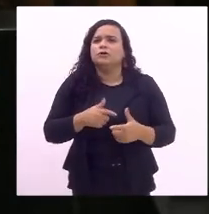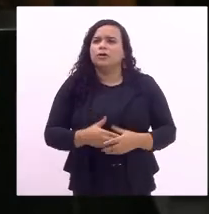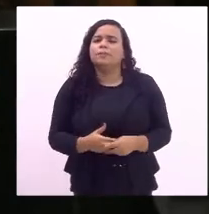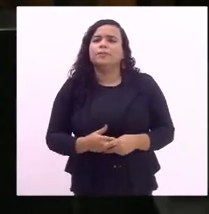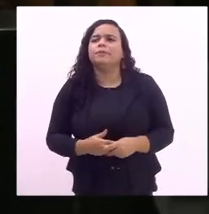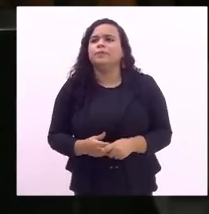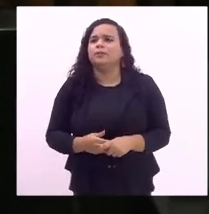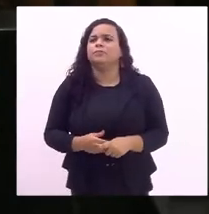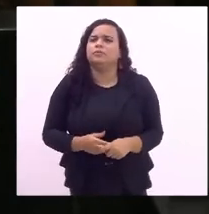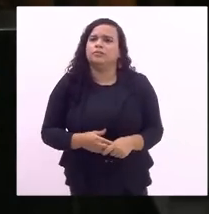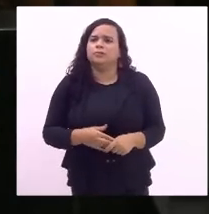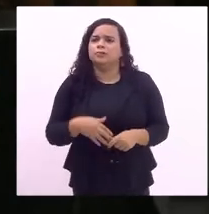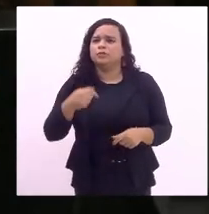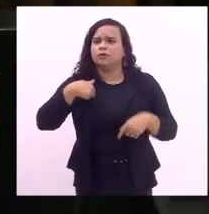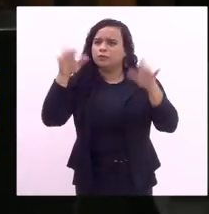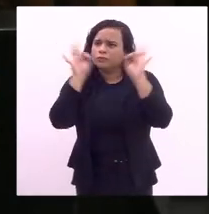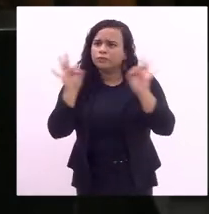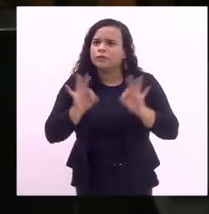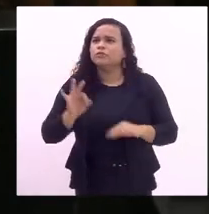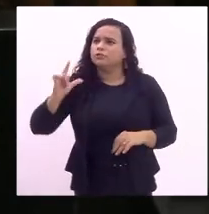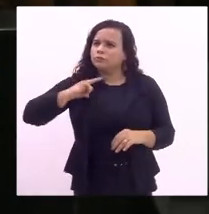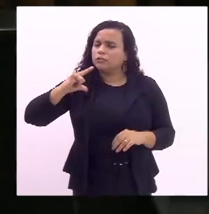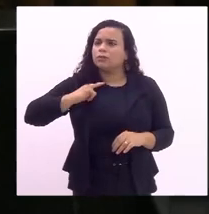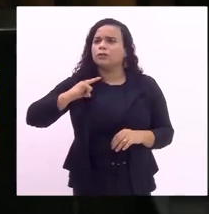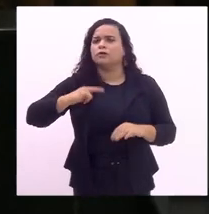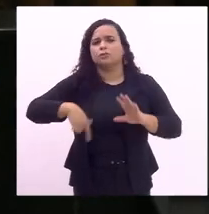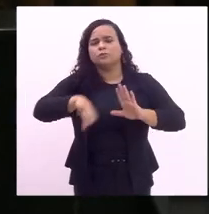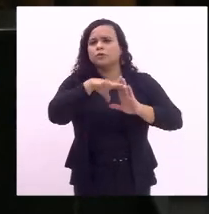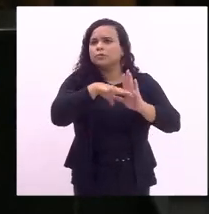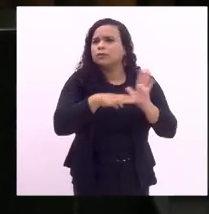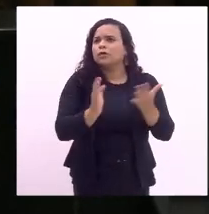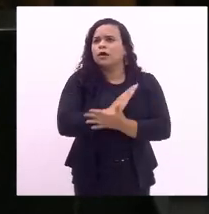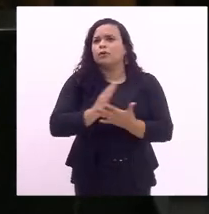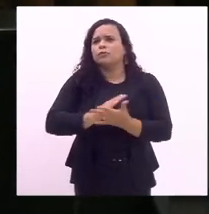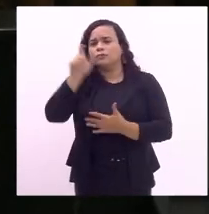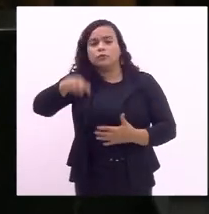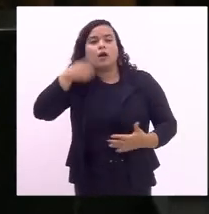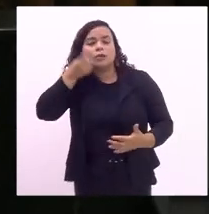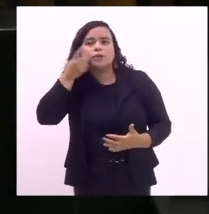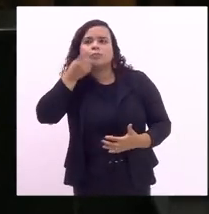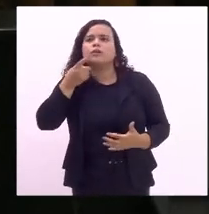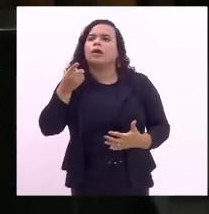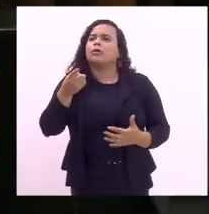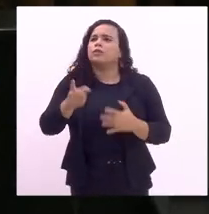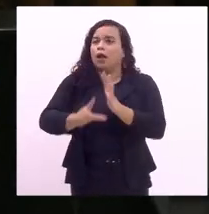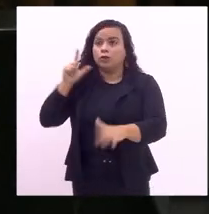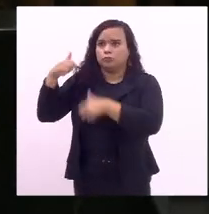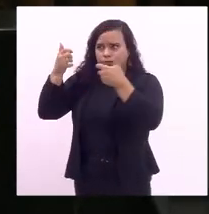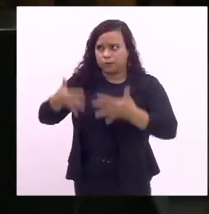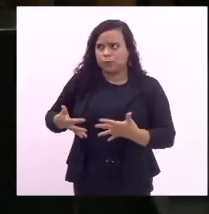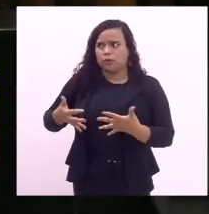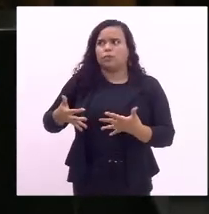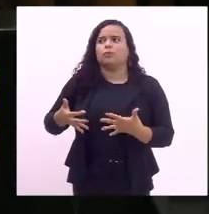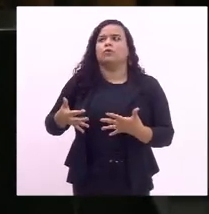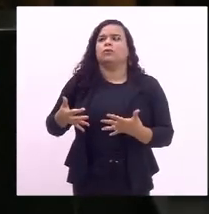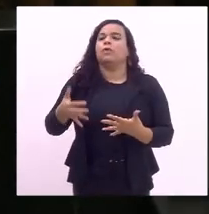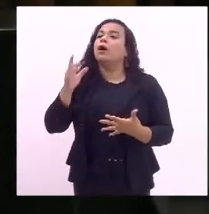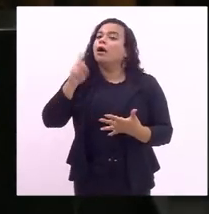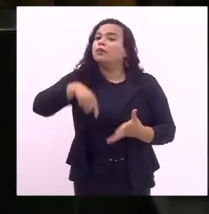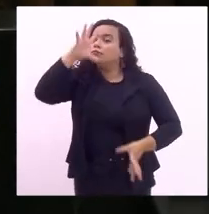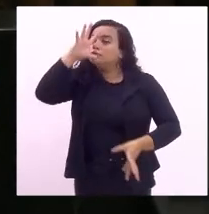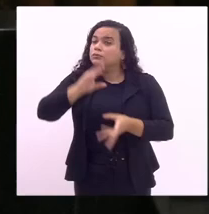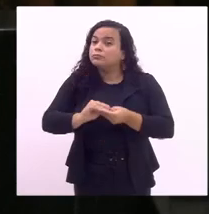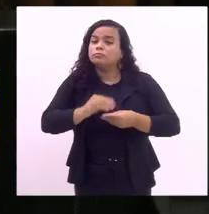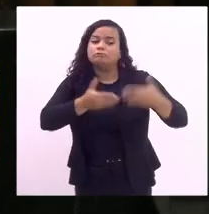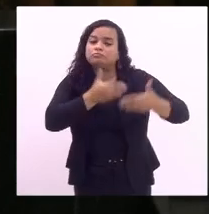fico muito feliz de ouvir os dados que a deputada que me antecedeu colocou, porque é sinal que a coisa está